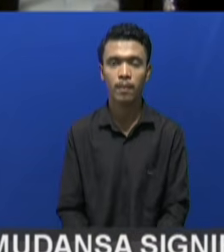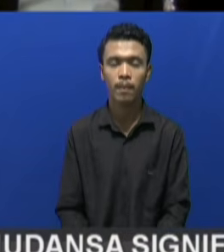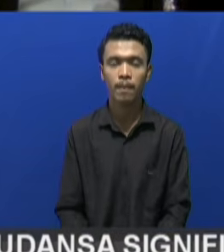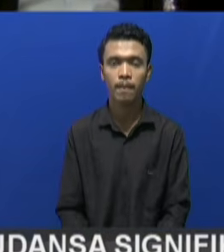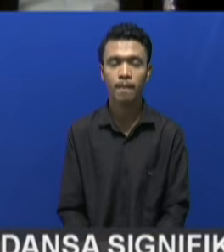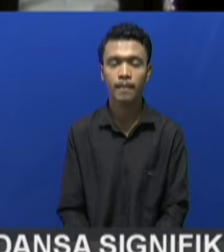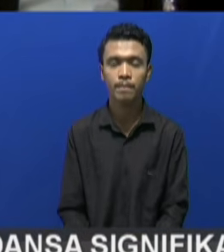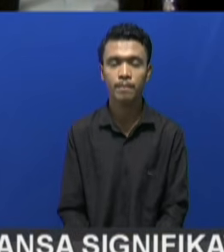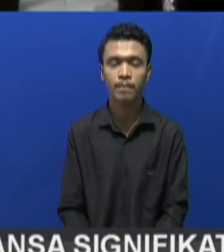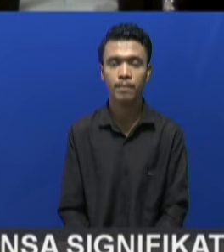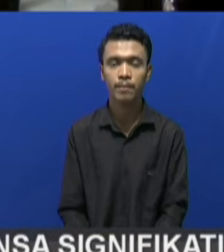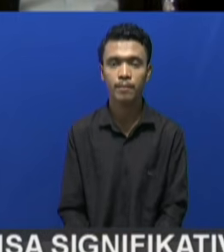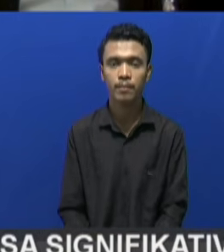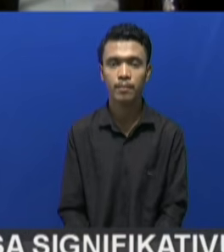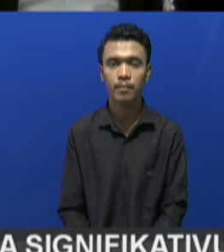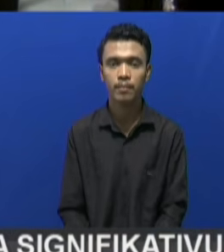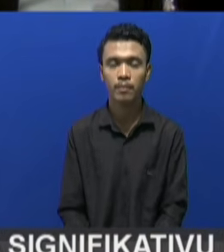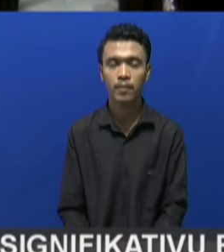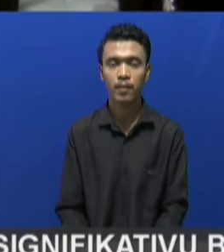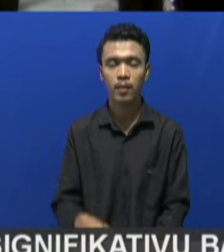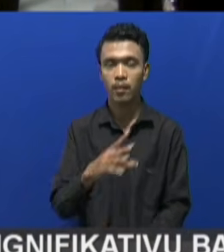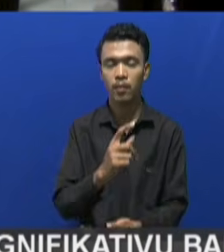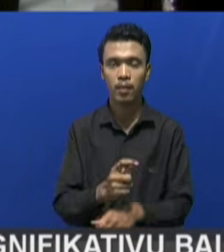Desculpa, na zona especial Atauro.